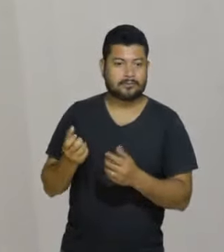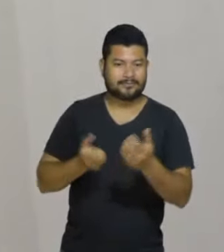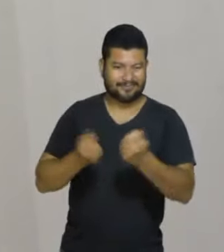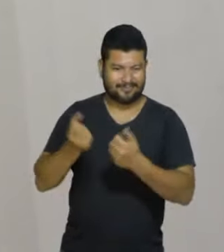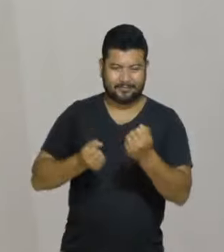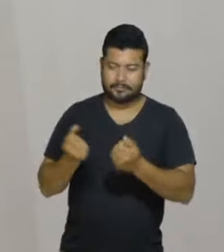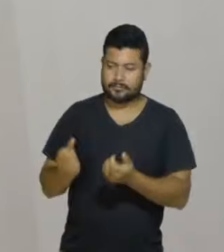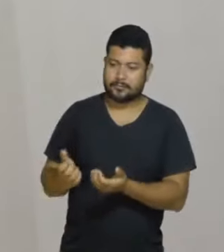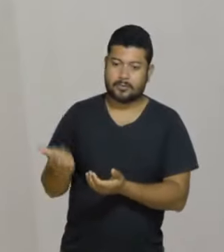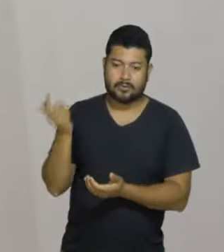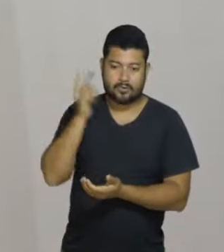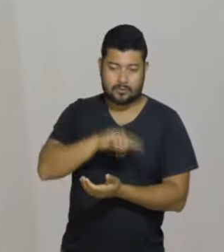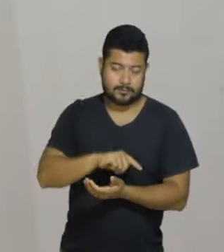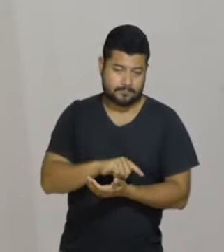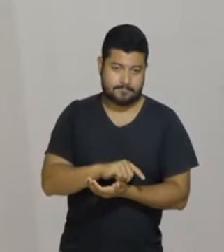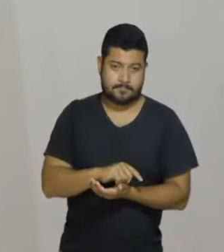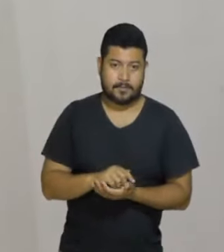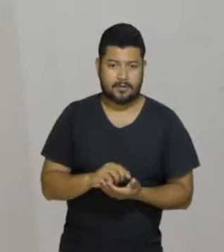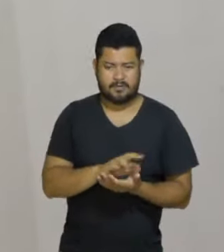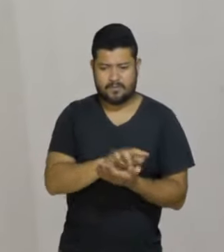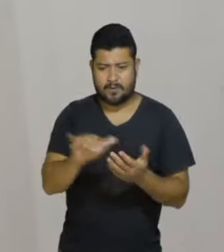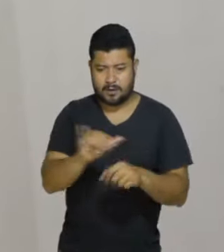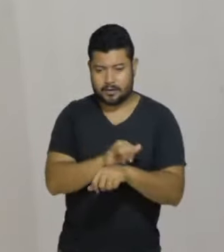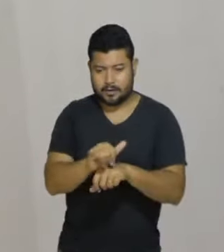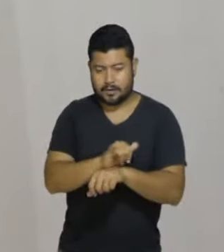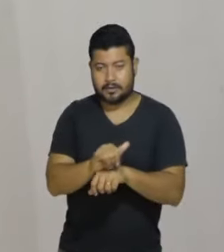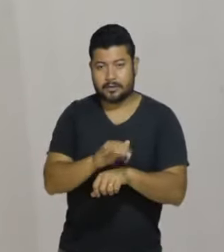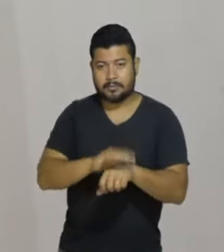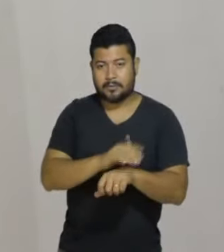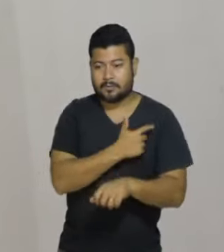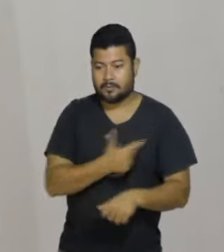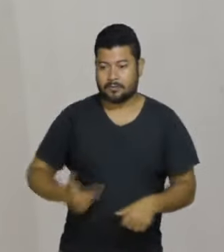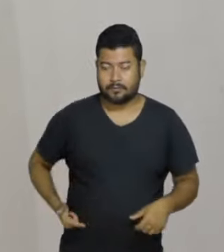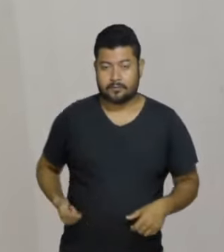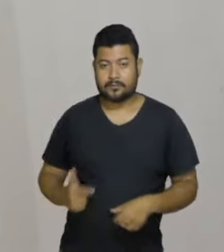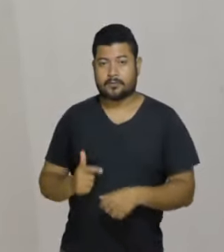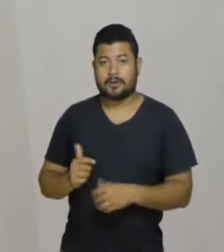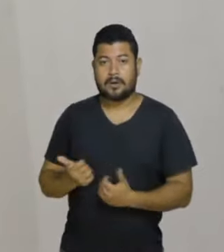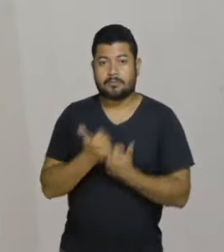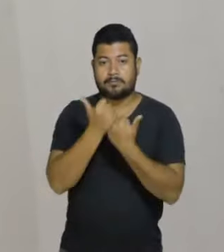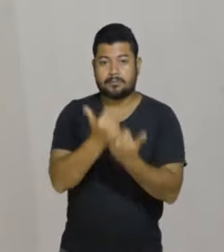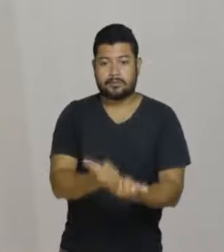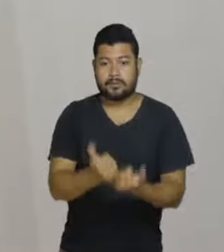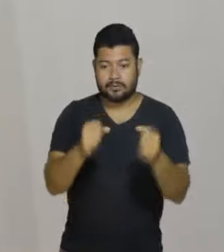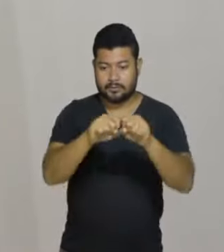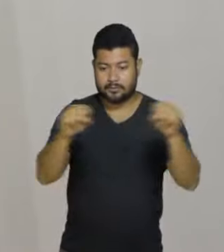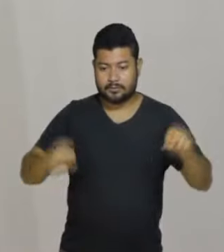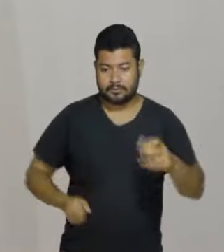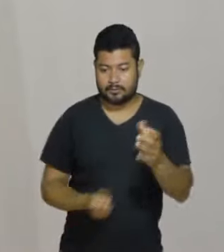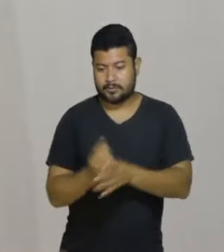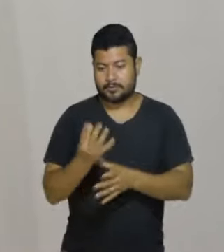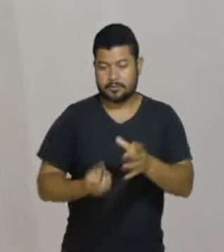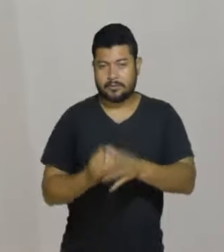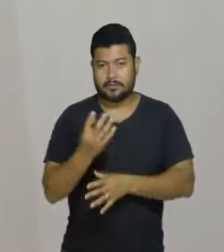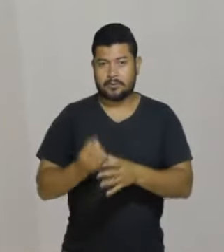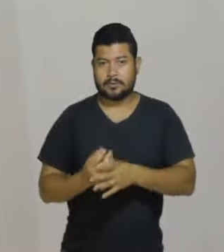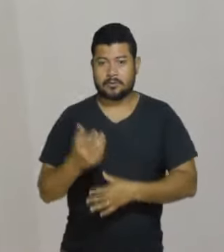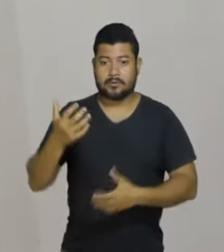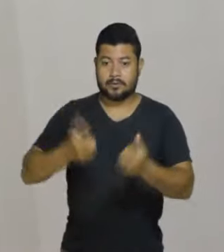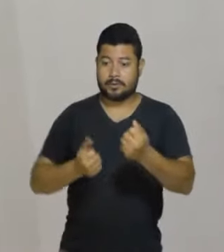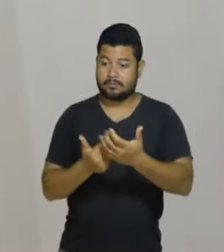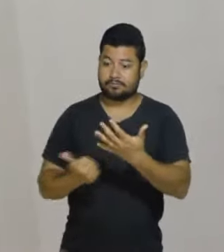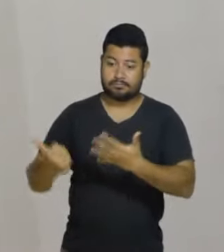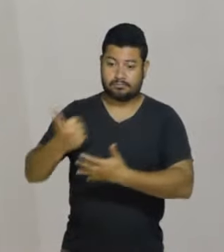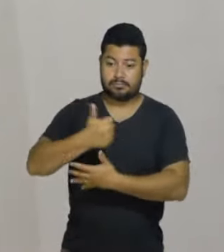de medidas que o governo federal está adotando para apoiar a cadeia produtiva do leite, priorizar